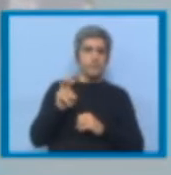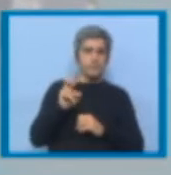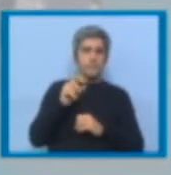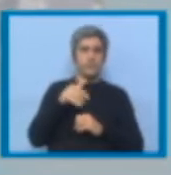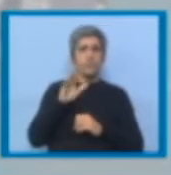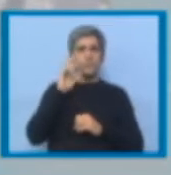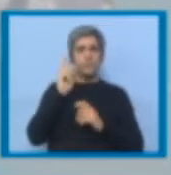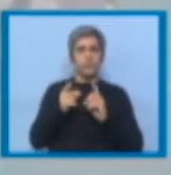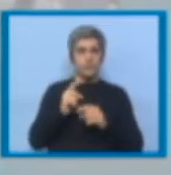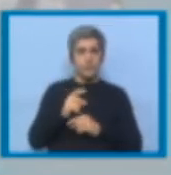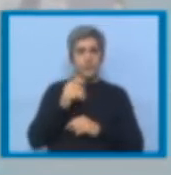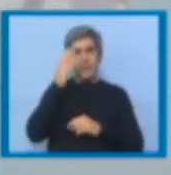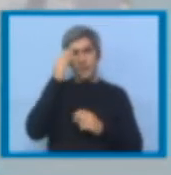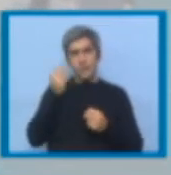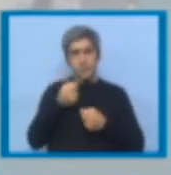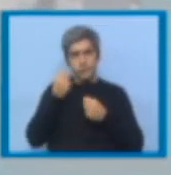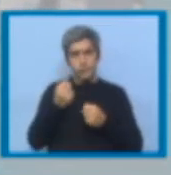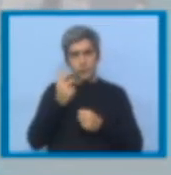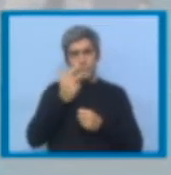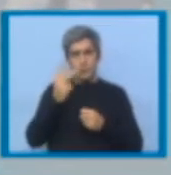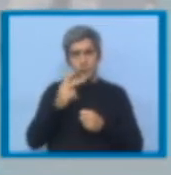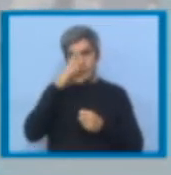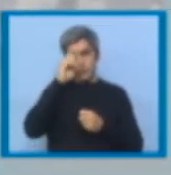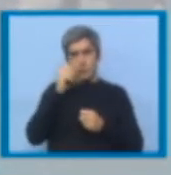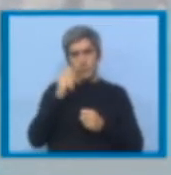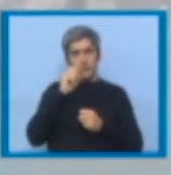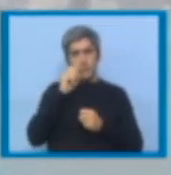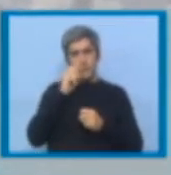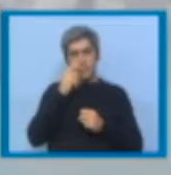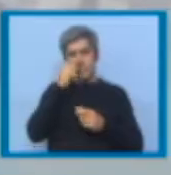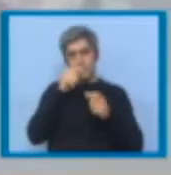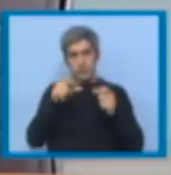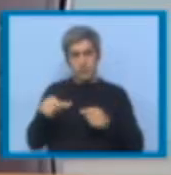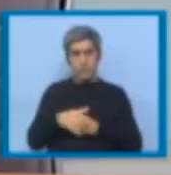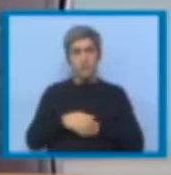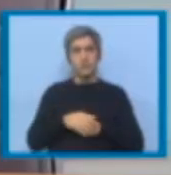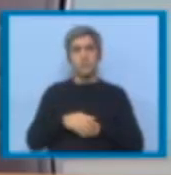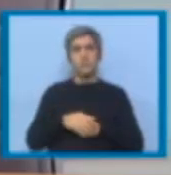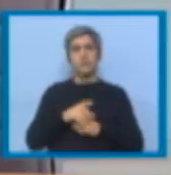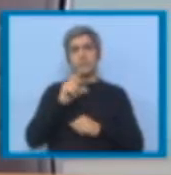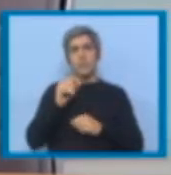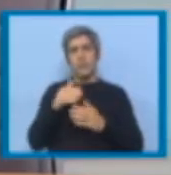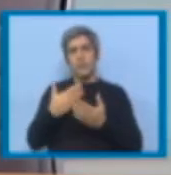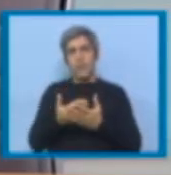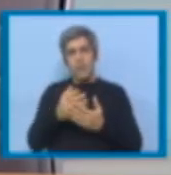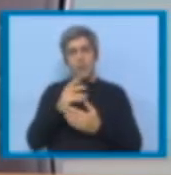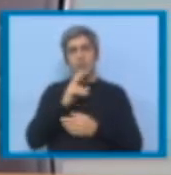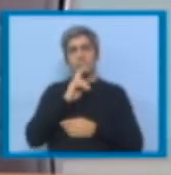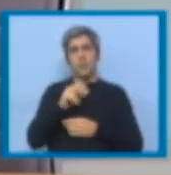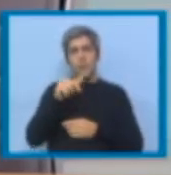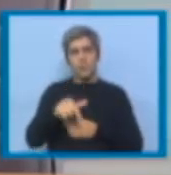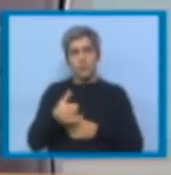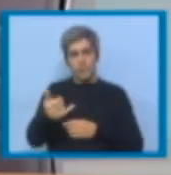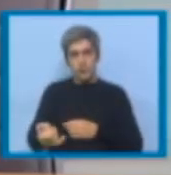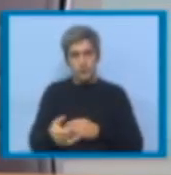ali aconteceu, a incapacidade total do Estado em proteger os seus cidadãos. E em dar-lhes uma resposta logo a